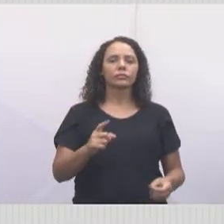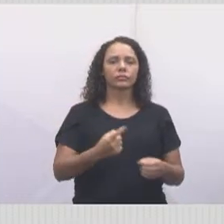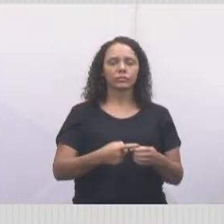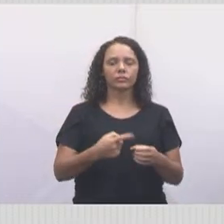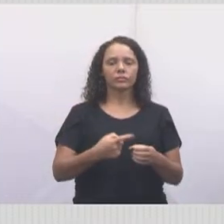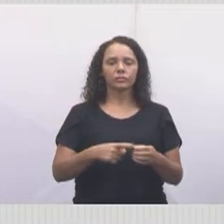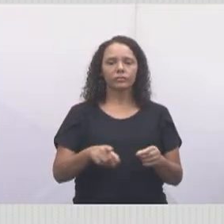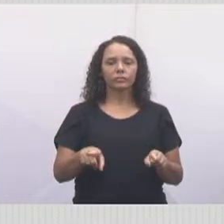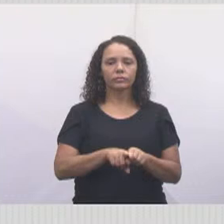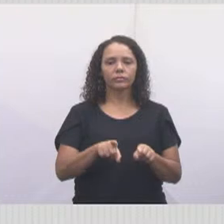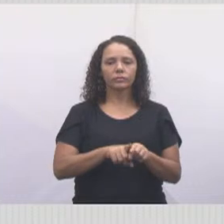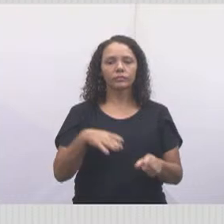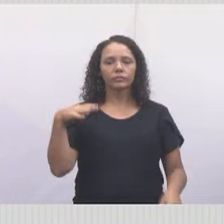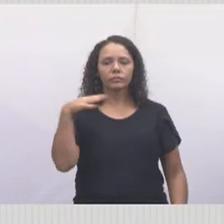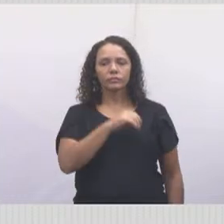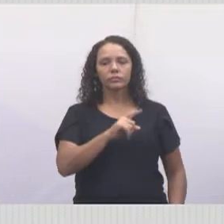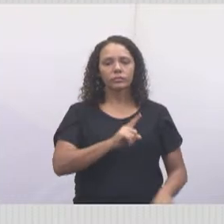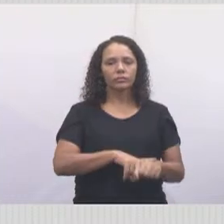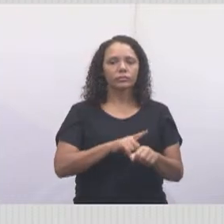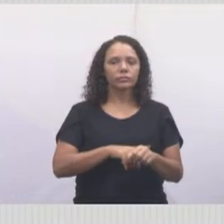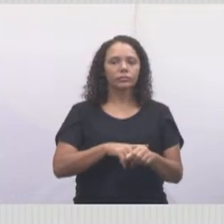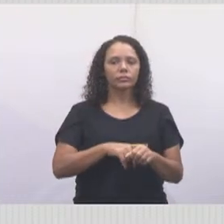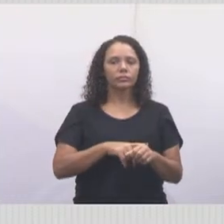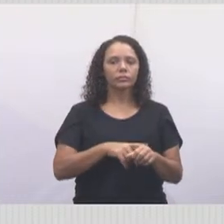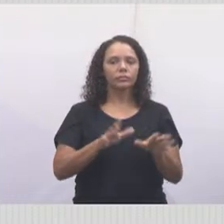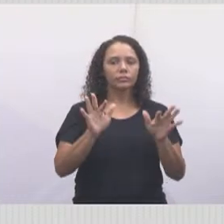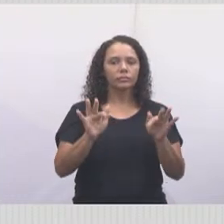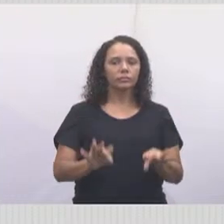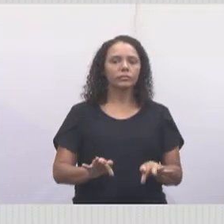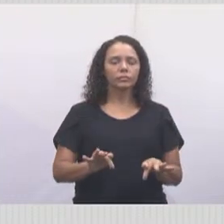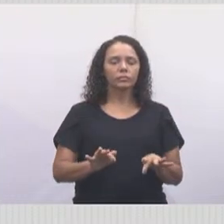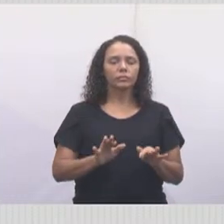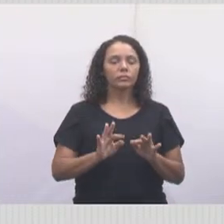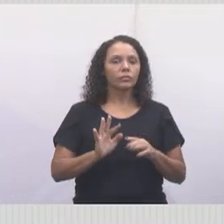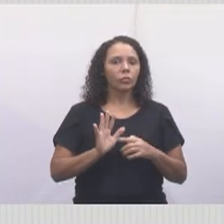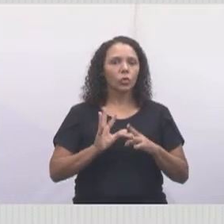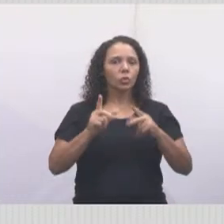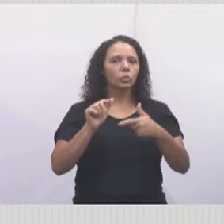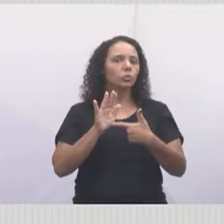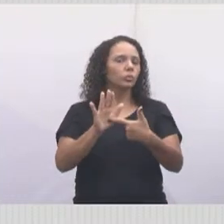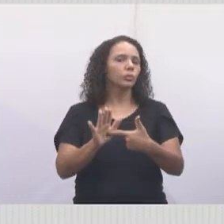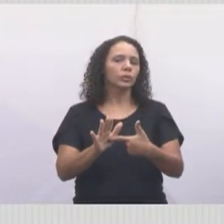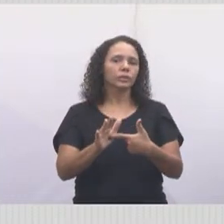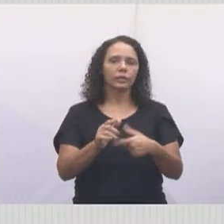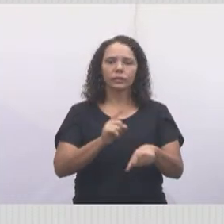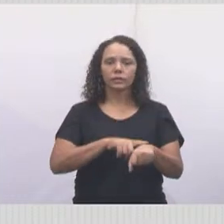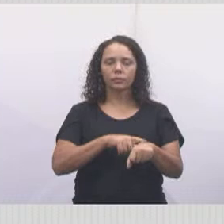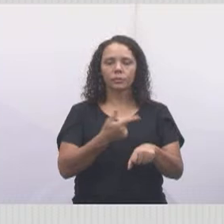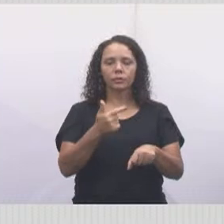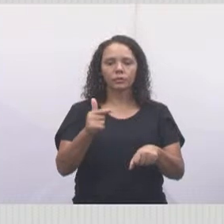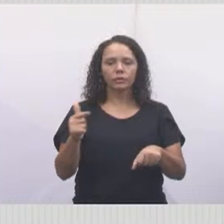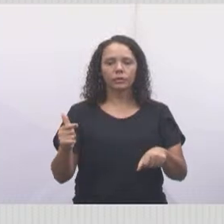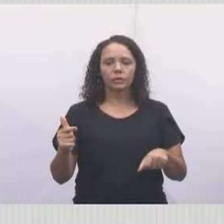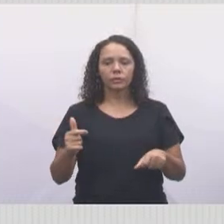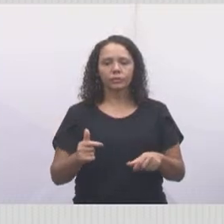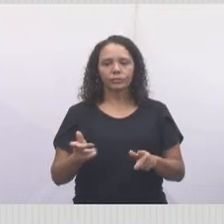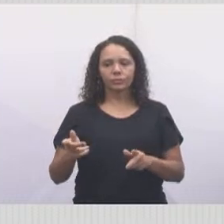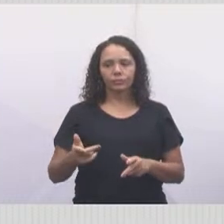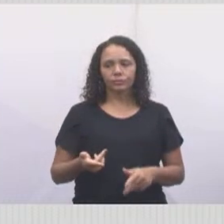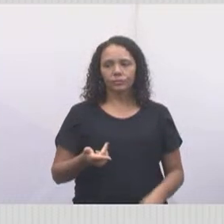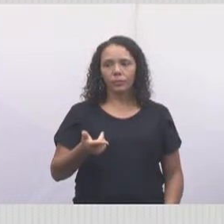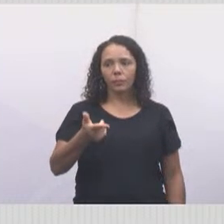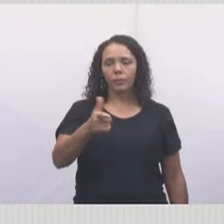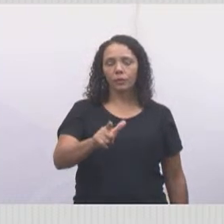Rapidamente, porque o tempo está acabando, não vai dar tempo de passar tudo, mas a gente vai tentar finalizar. Próximo, algumas visitas aqui no